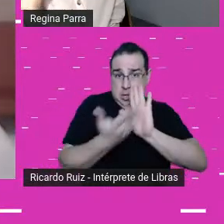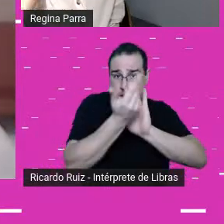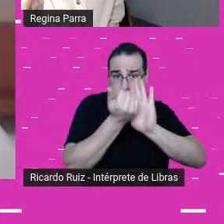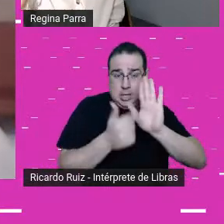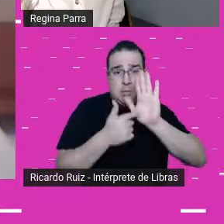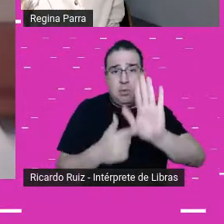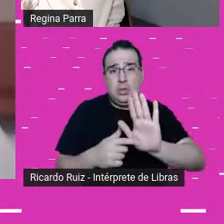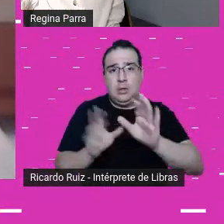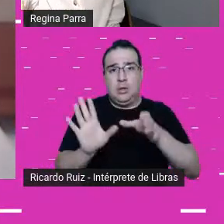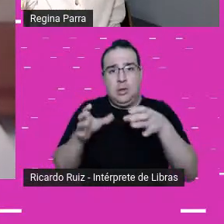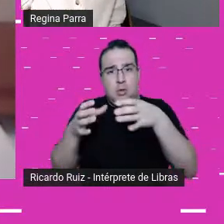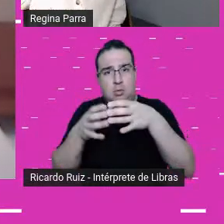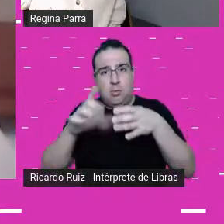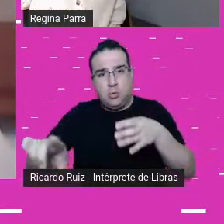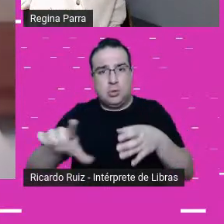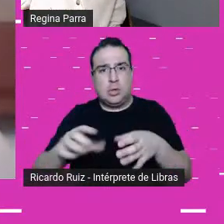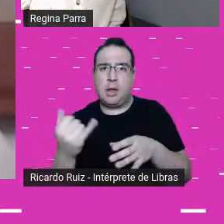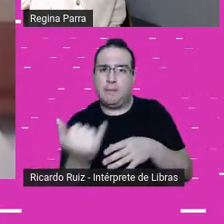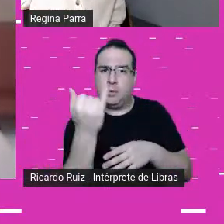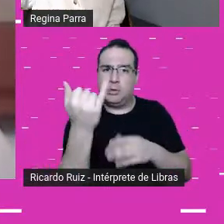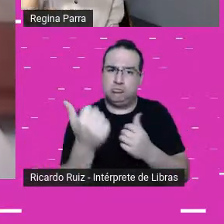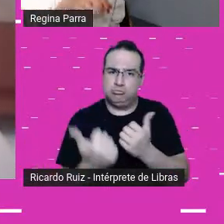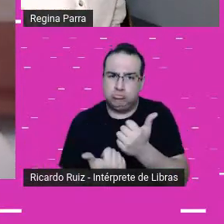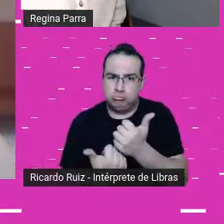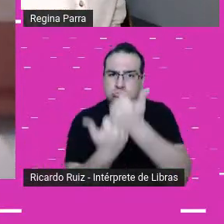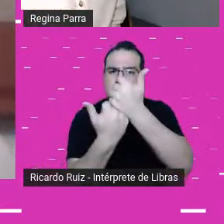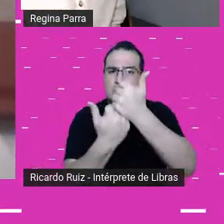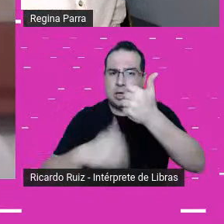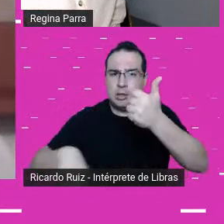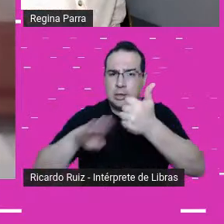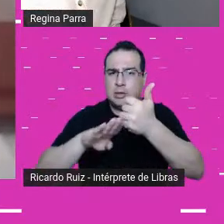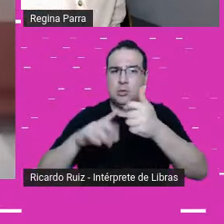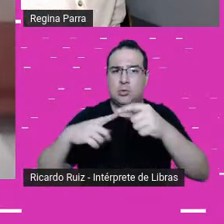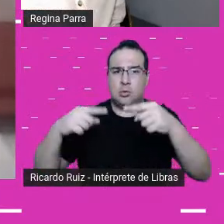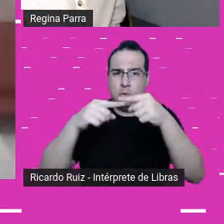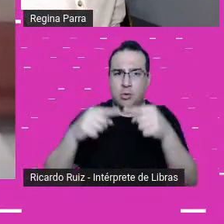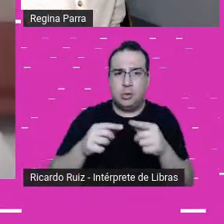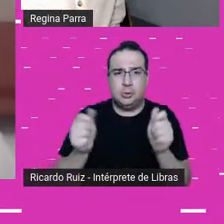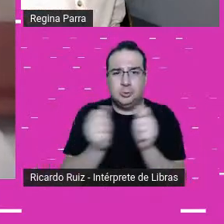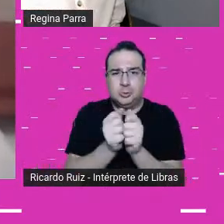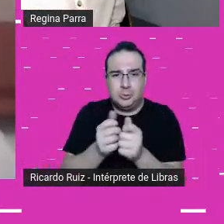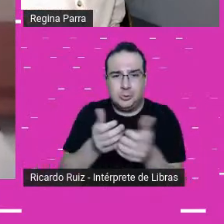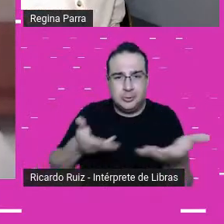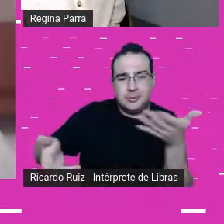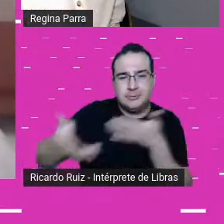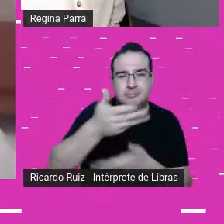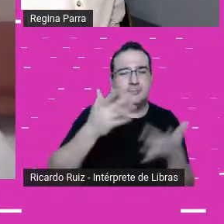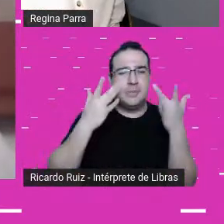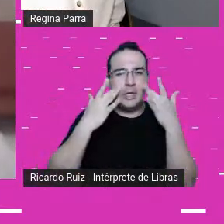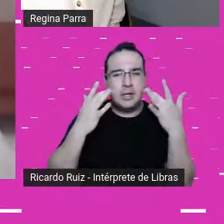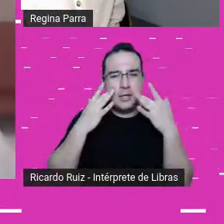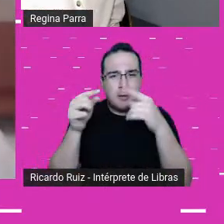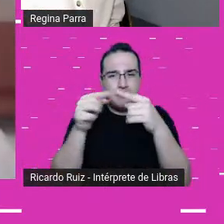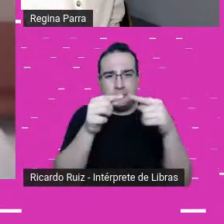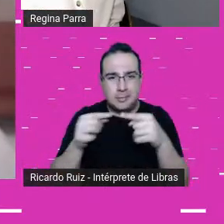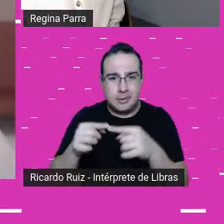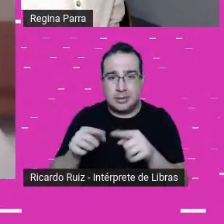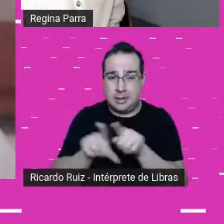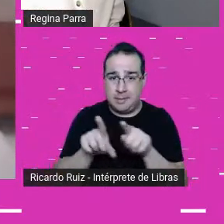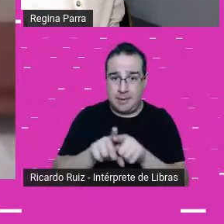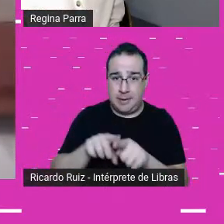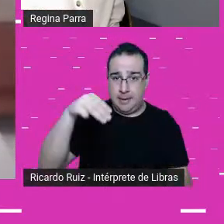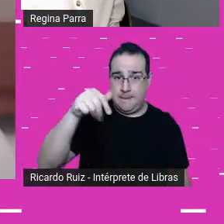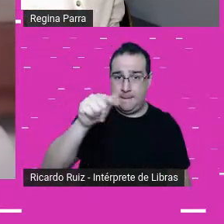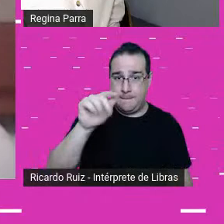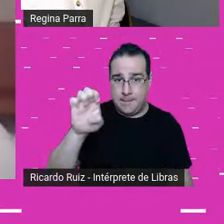e entra como peça fundamental na constituição do jogo teatral. A Mãe Terra, Gaia,